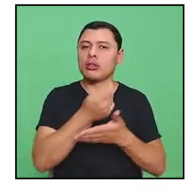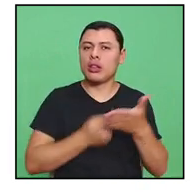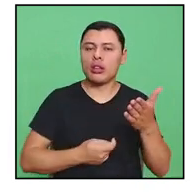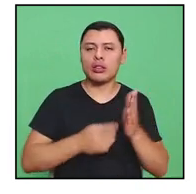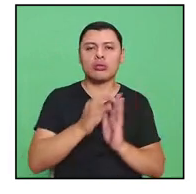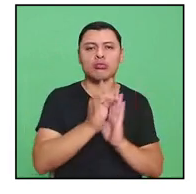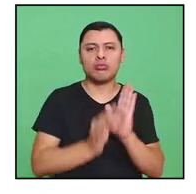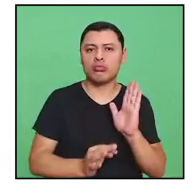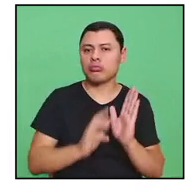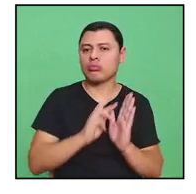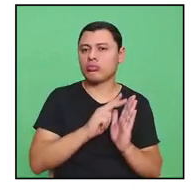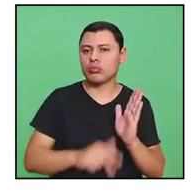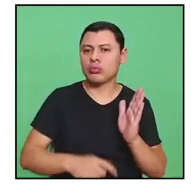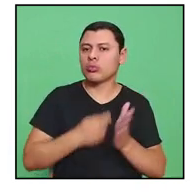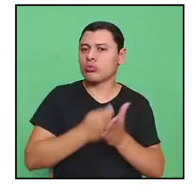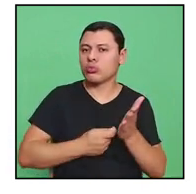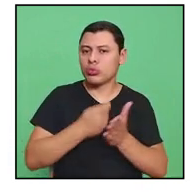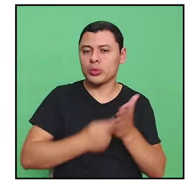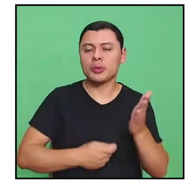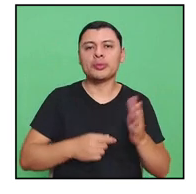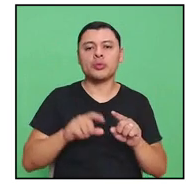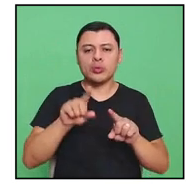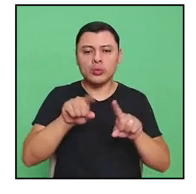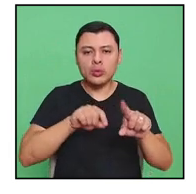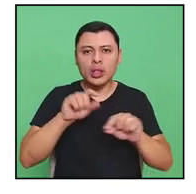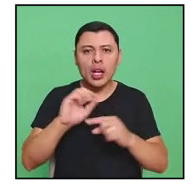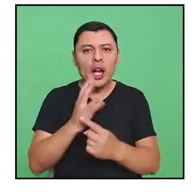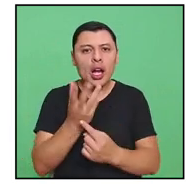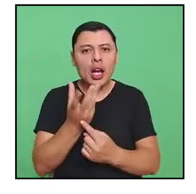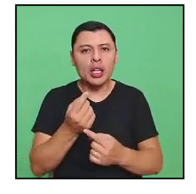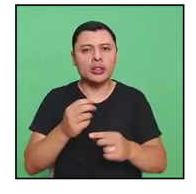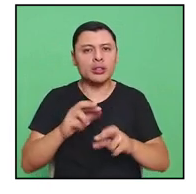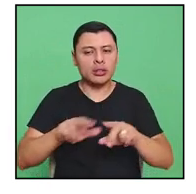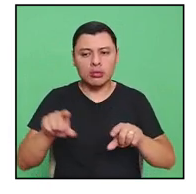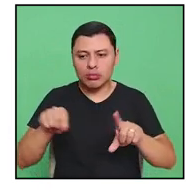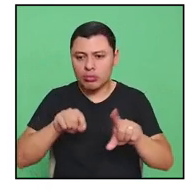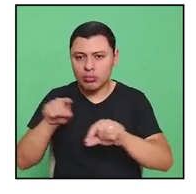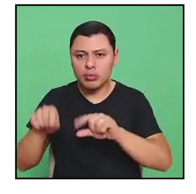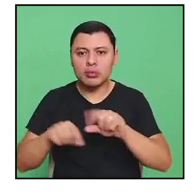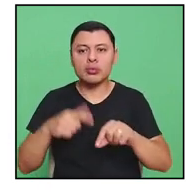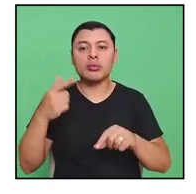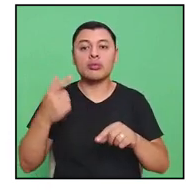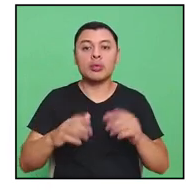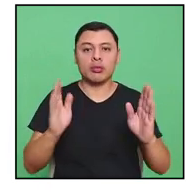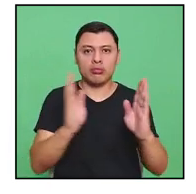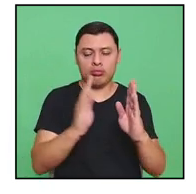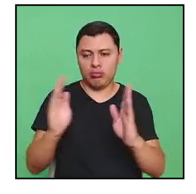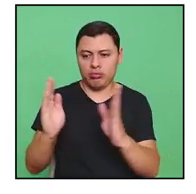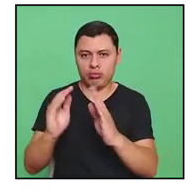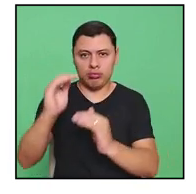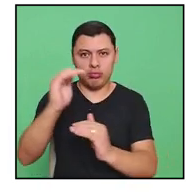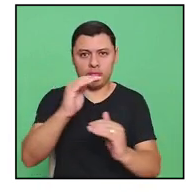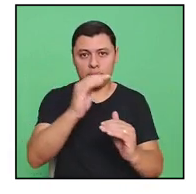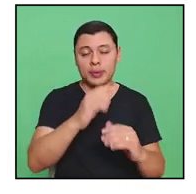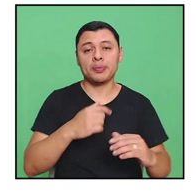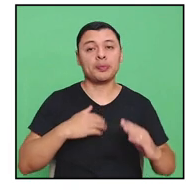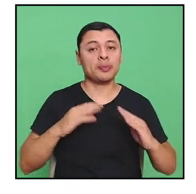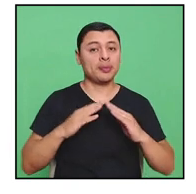com escrevendo, curadoria e também editoração. Sou aqui de São